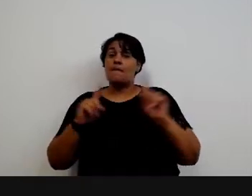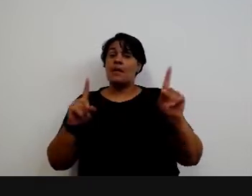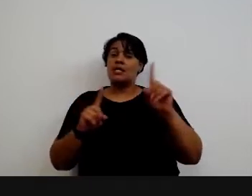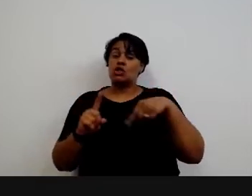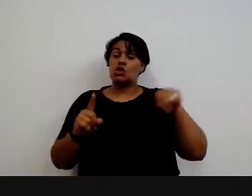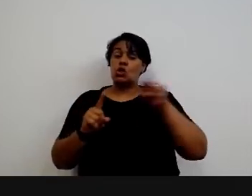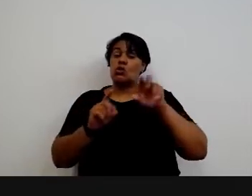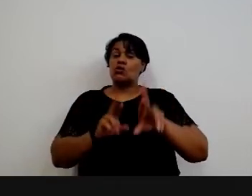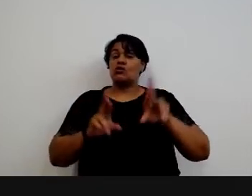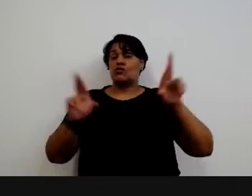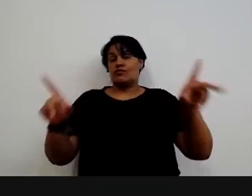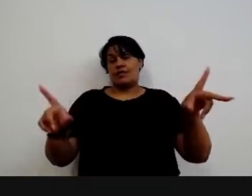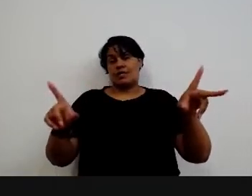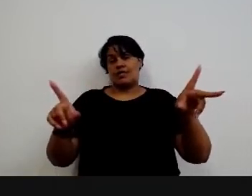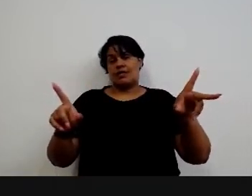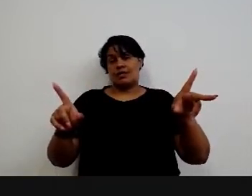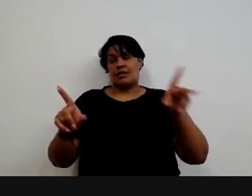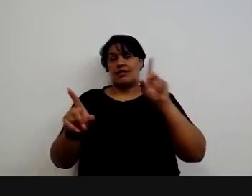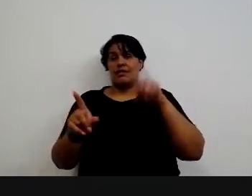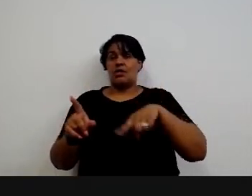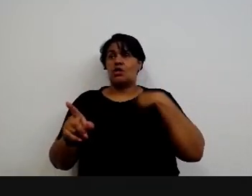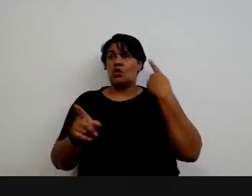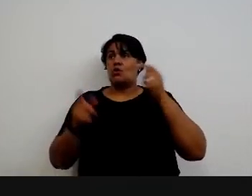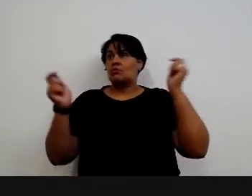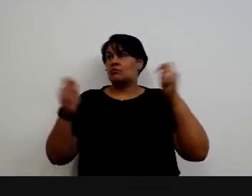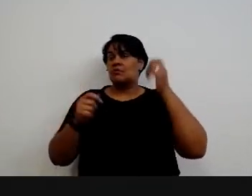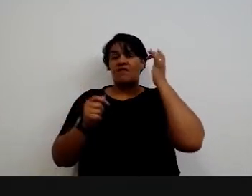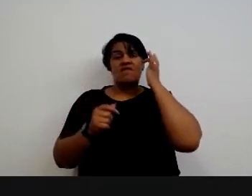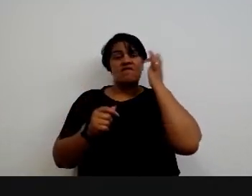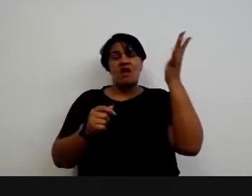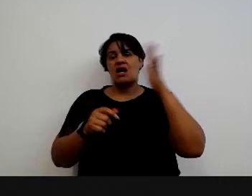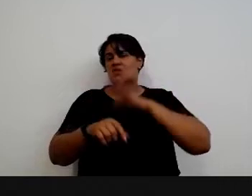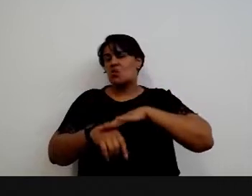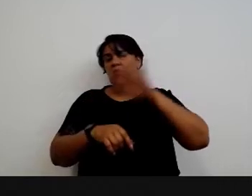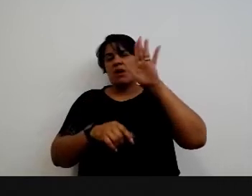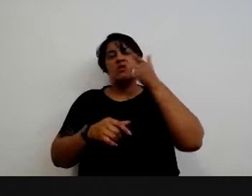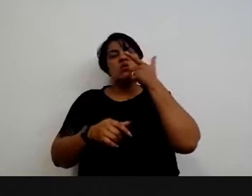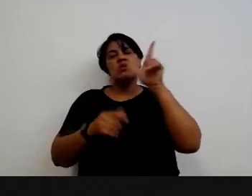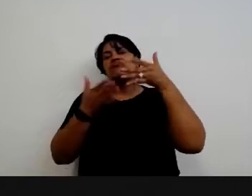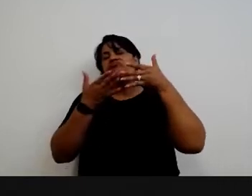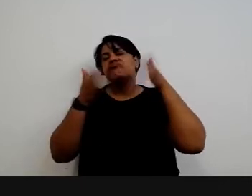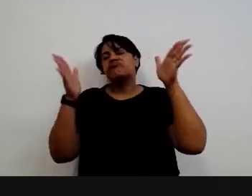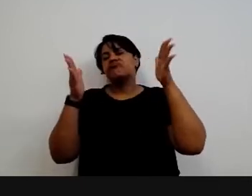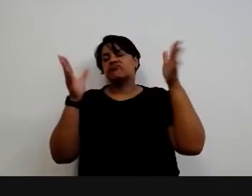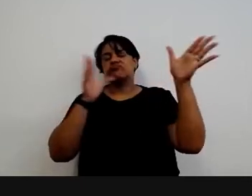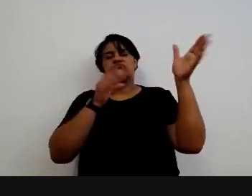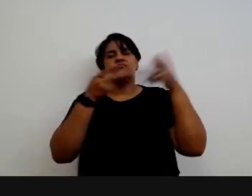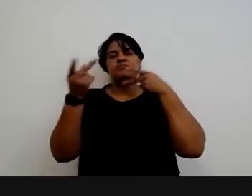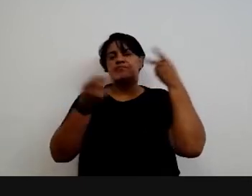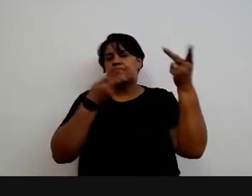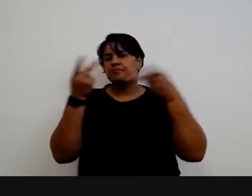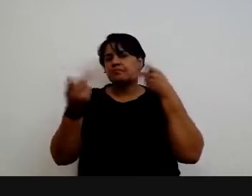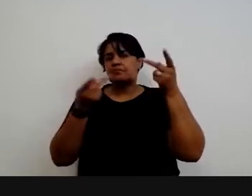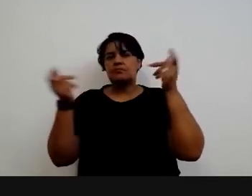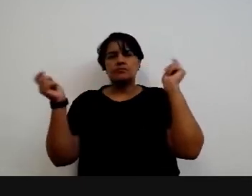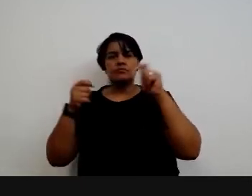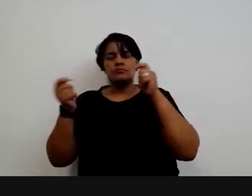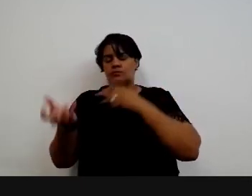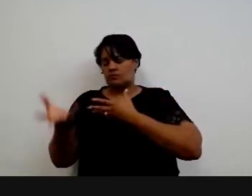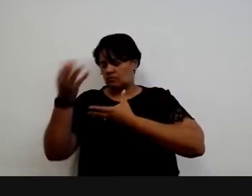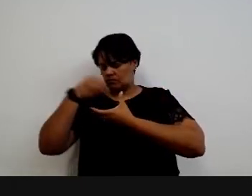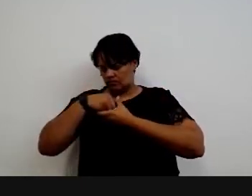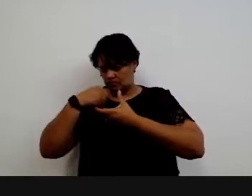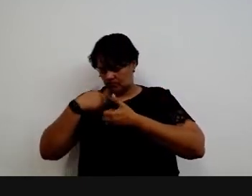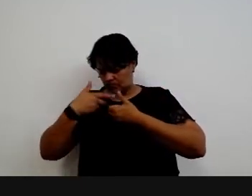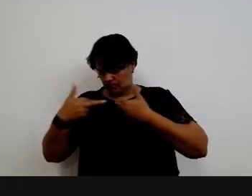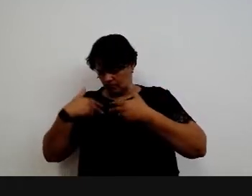geração diferente. Uma geração que tem muito mais facilidade para se abrir, uma geração que prefere lidar com seus sentimentos